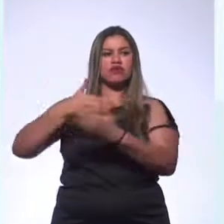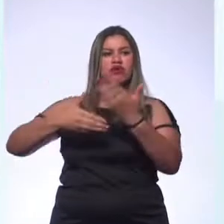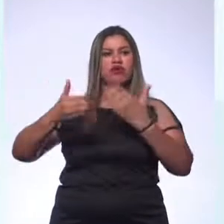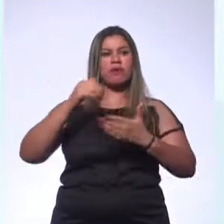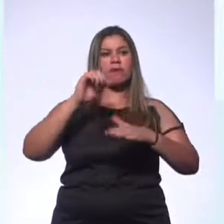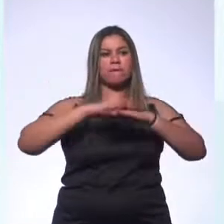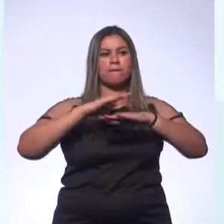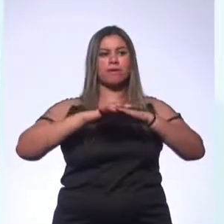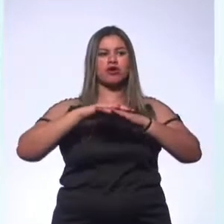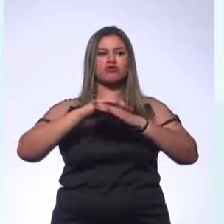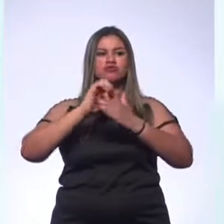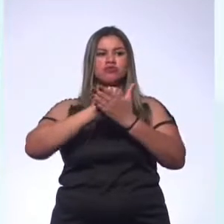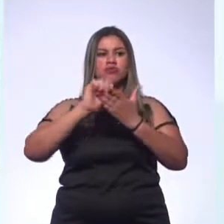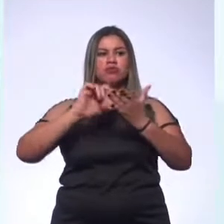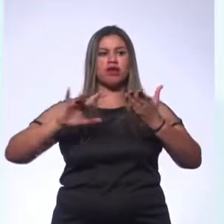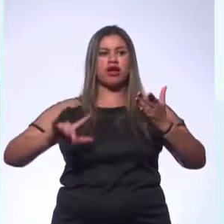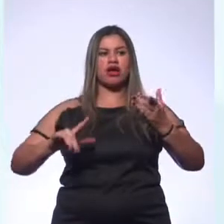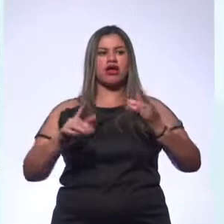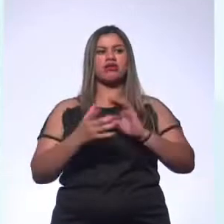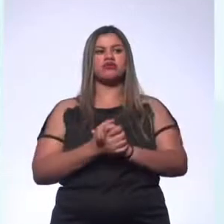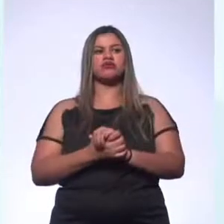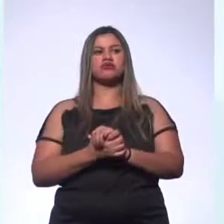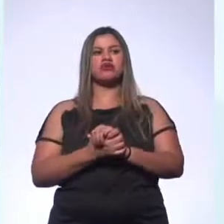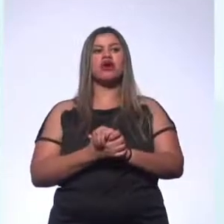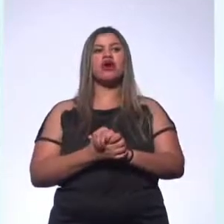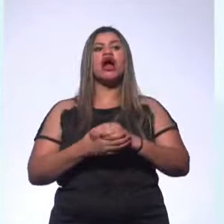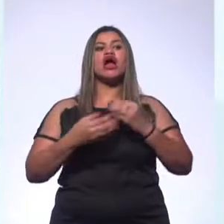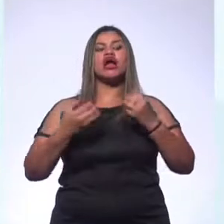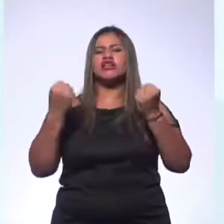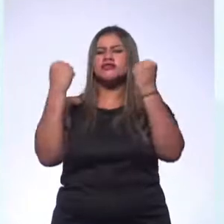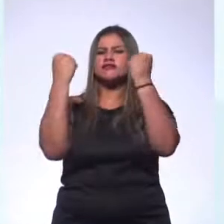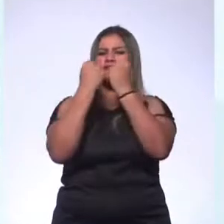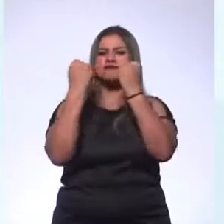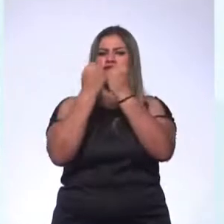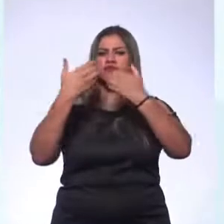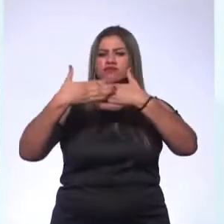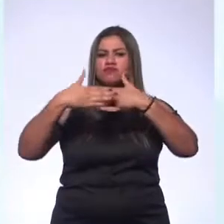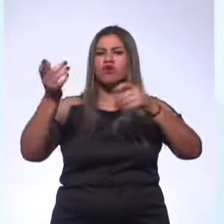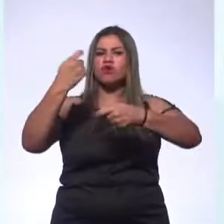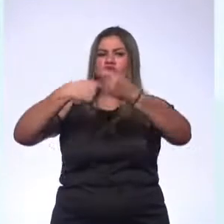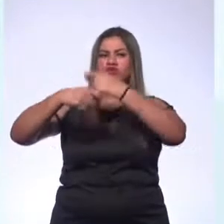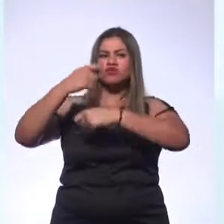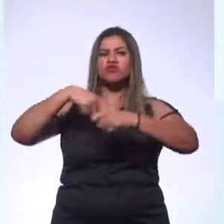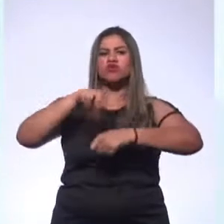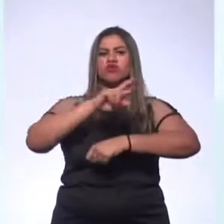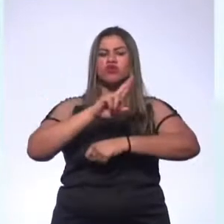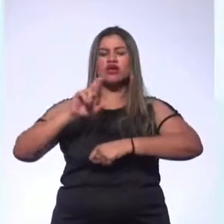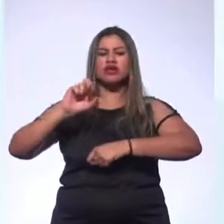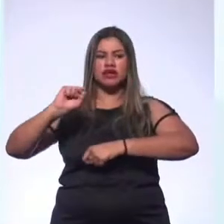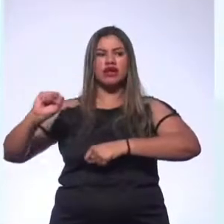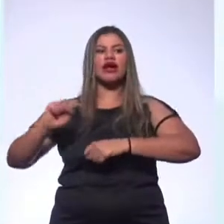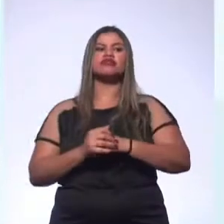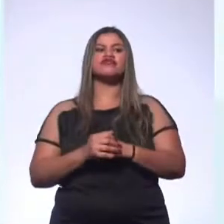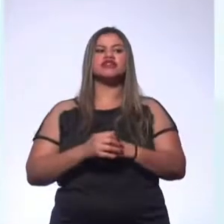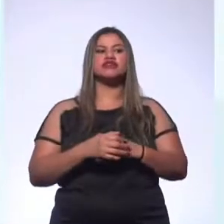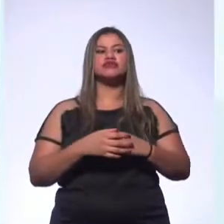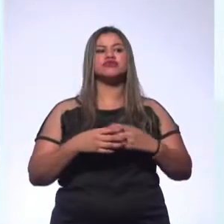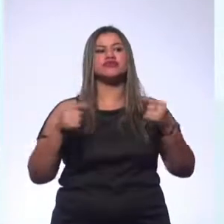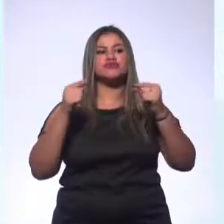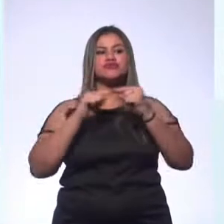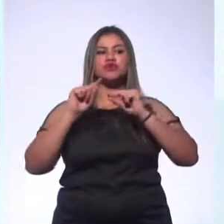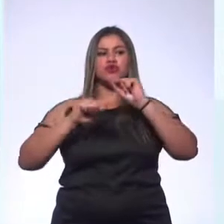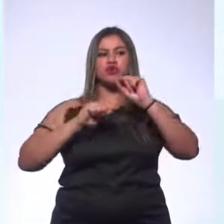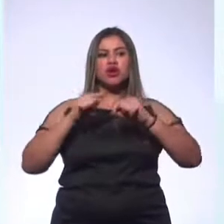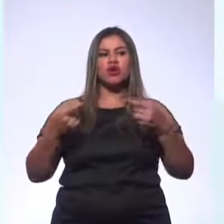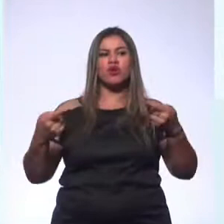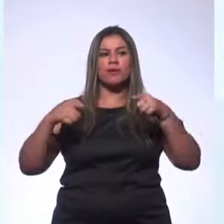atividades nos campos de trabalho forçado. Defendeu a abertura econômica da União Soviética através da concorrência